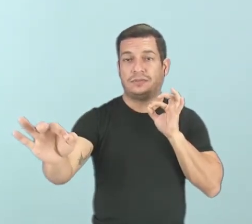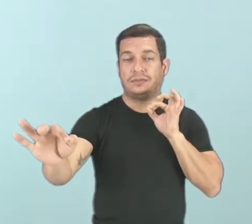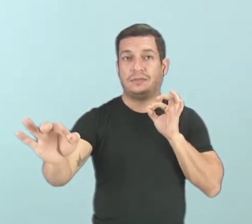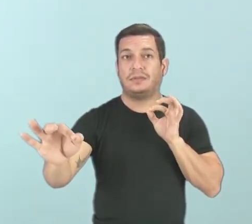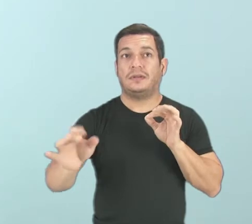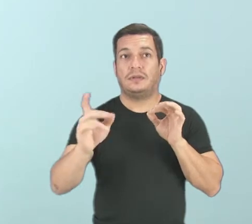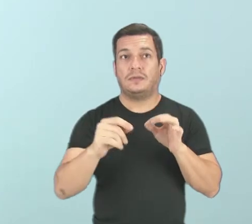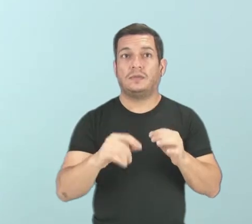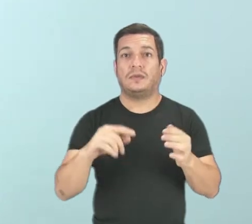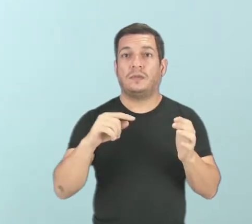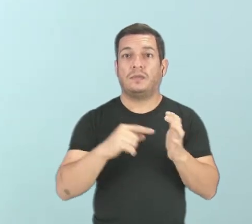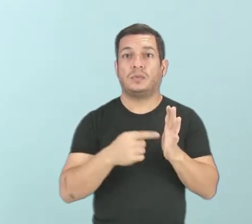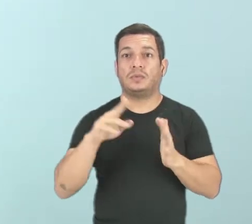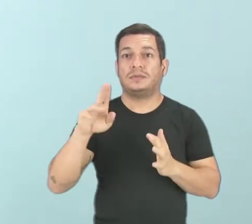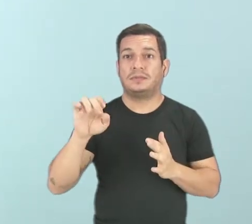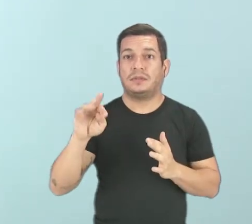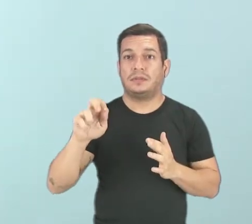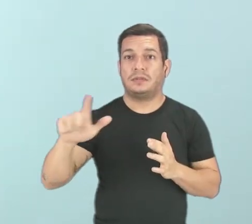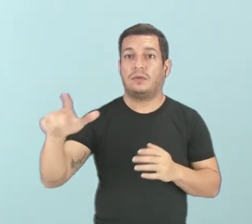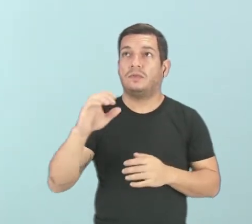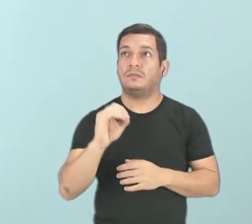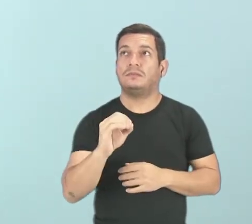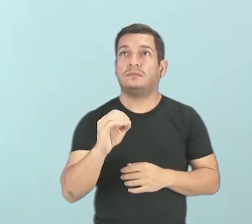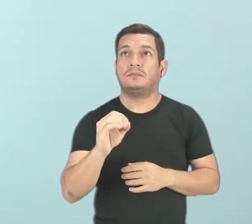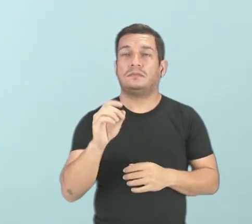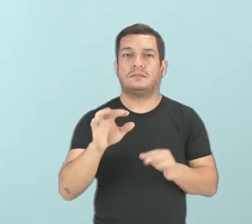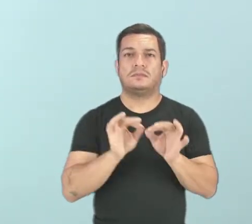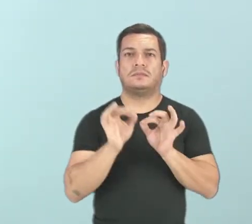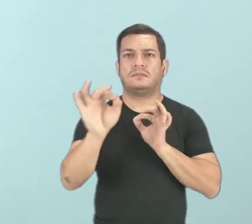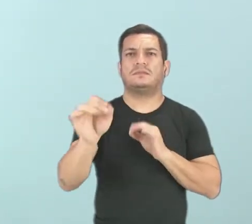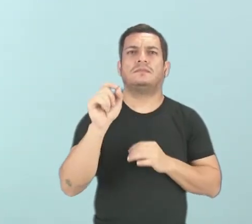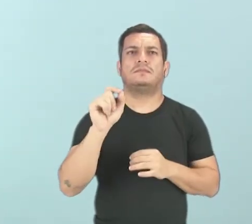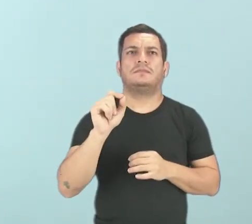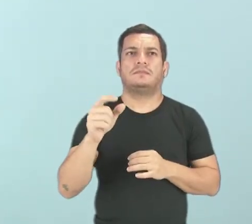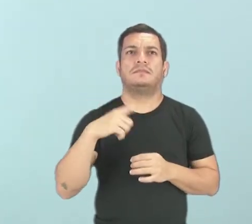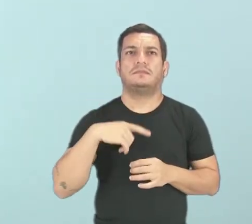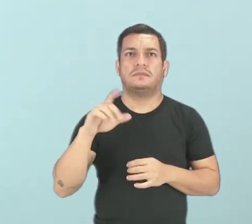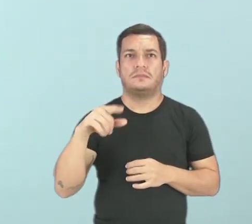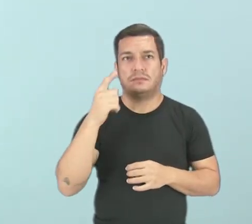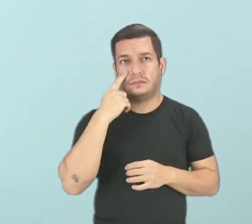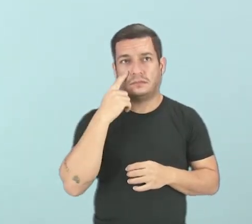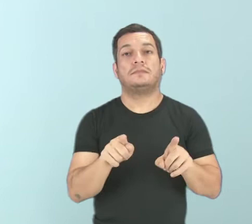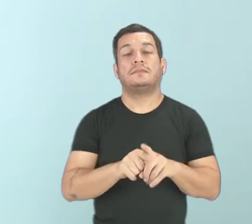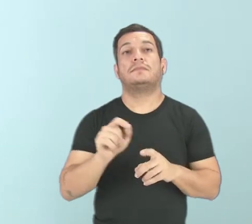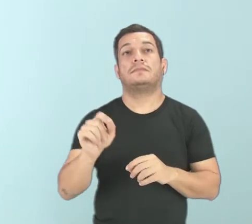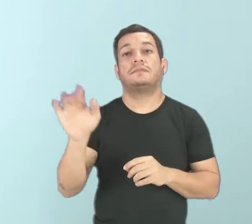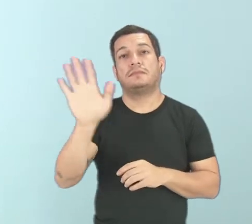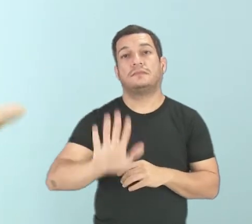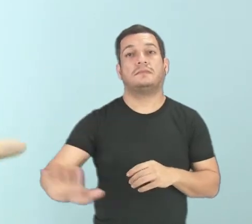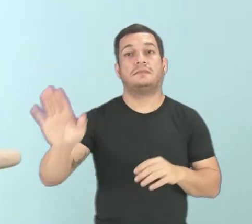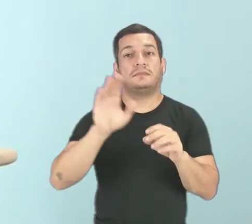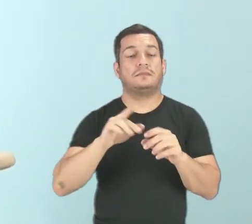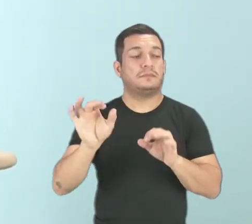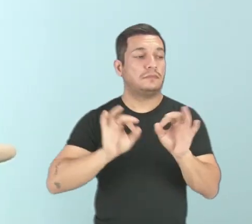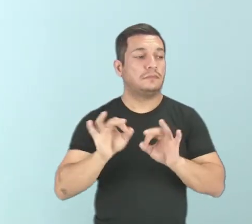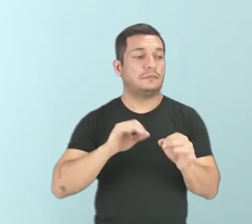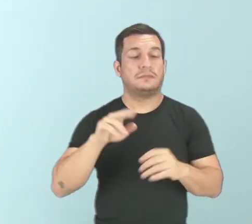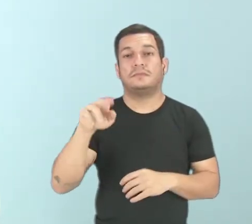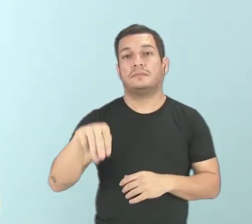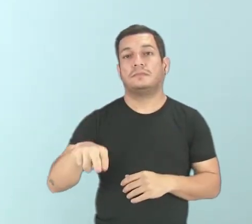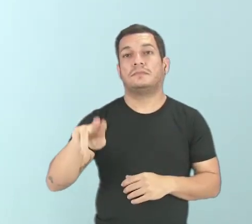em possibilidade de movimento, de giro ou translação. Nesse caso, nós